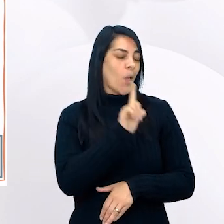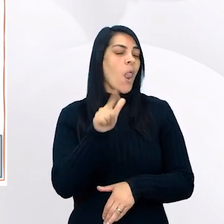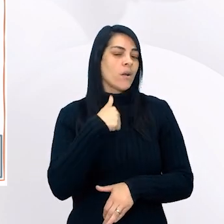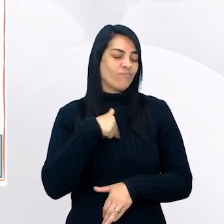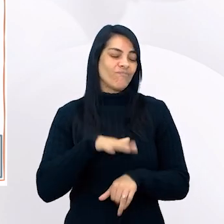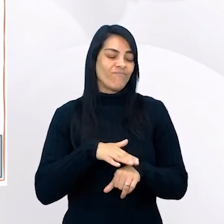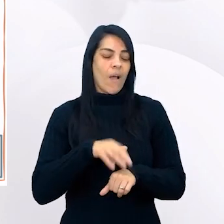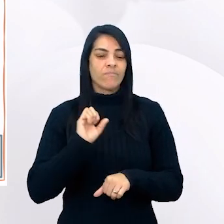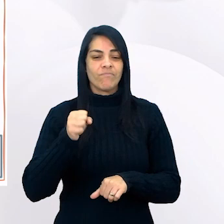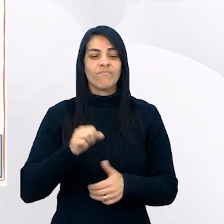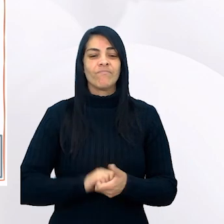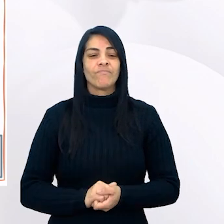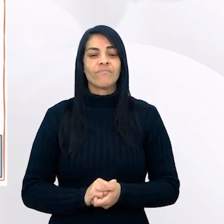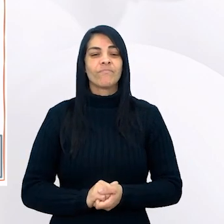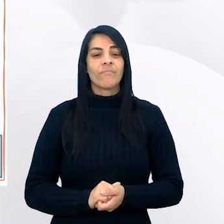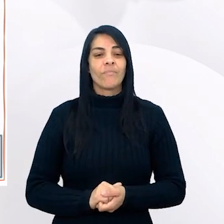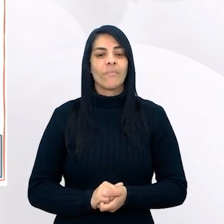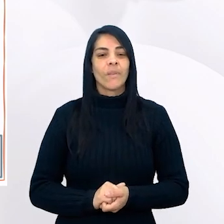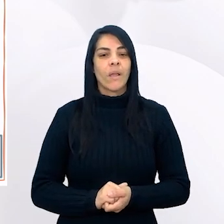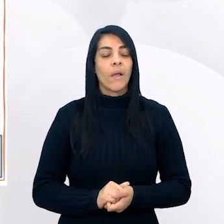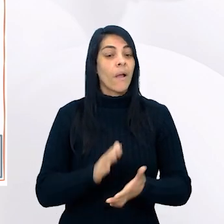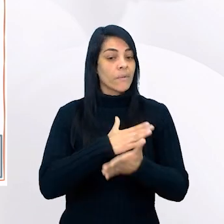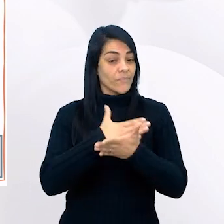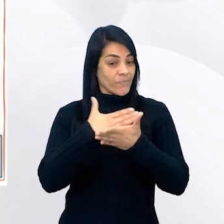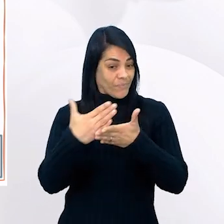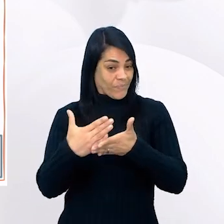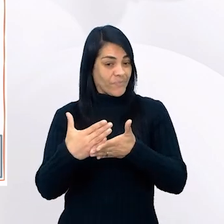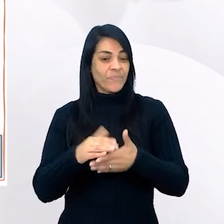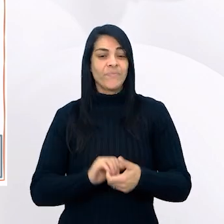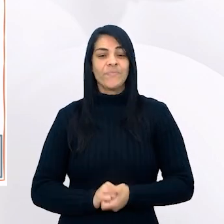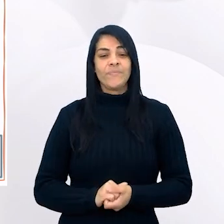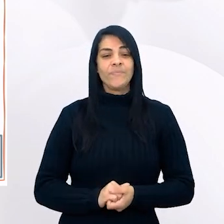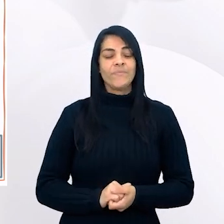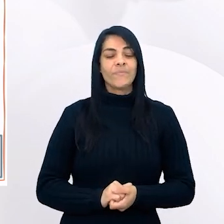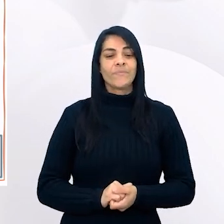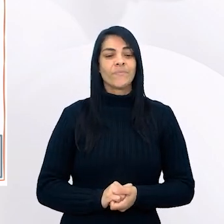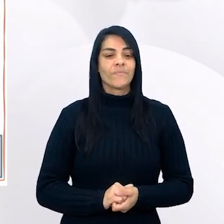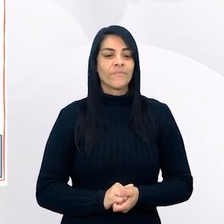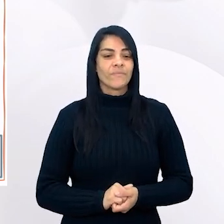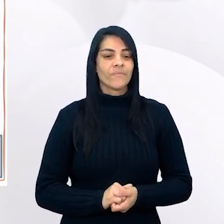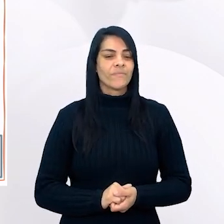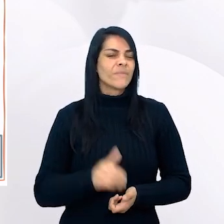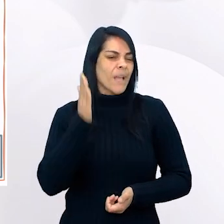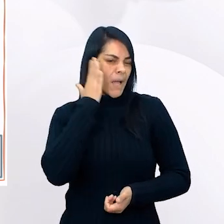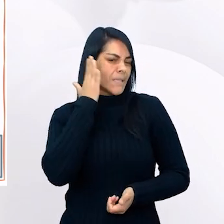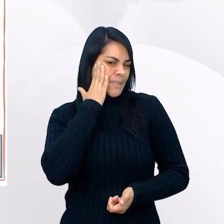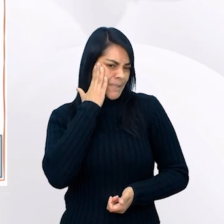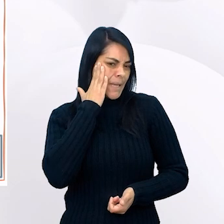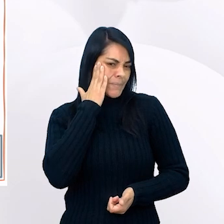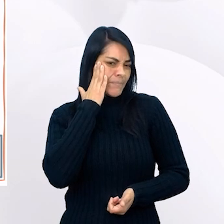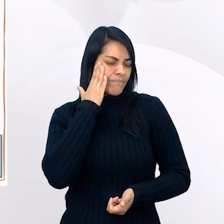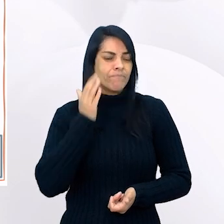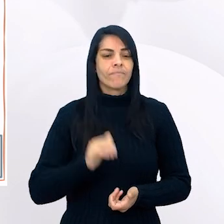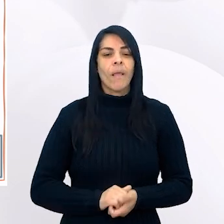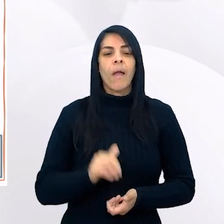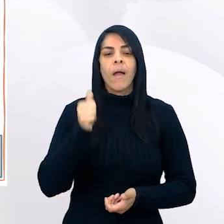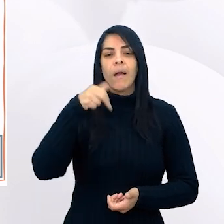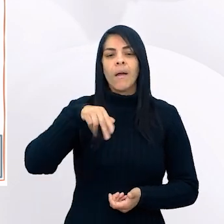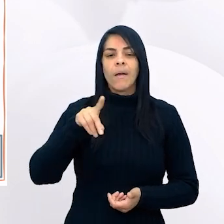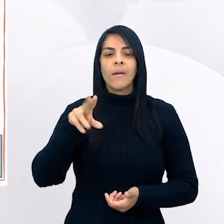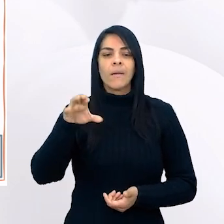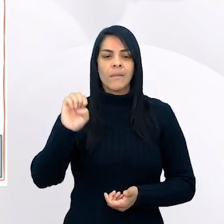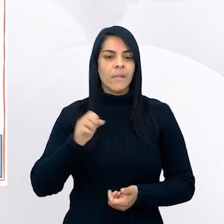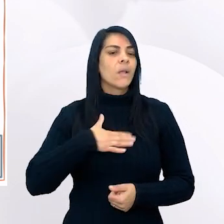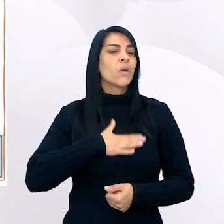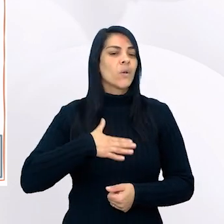claro. Então, Vamos para lá. começar... Então, para começar, ele começa assim, né? Ó, sabe essa? André gosta